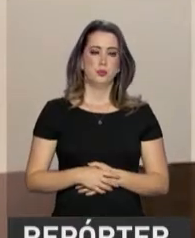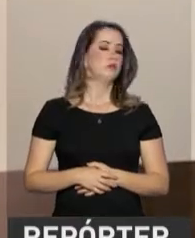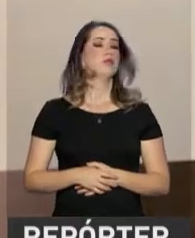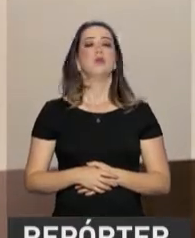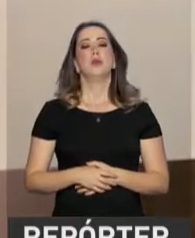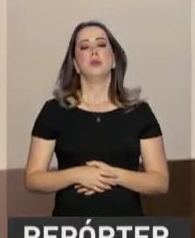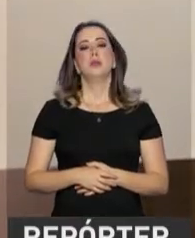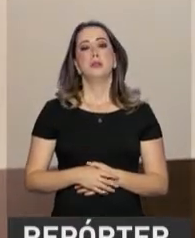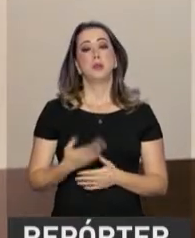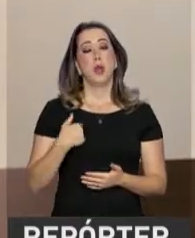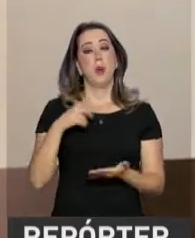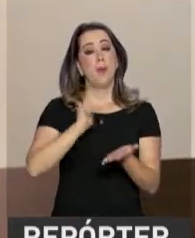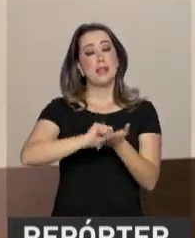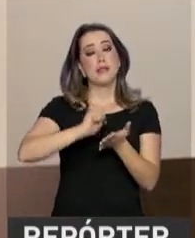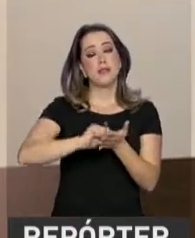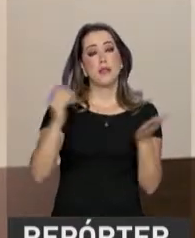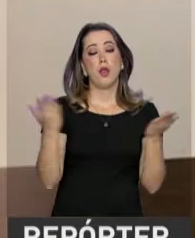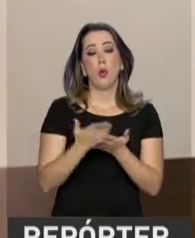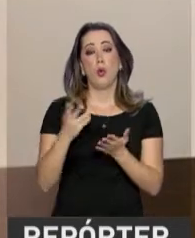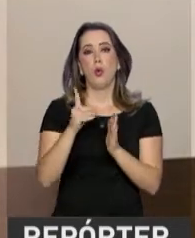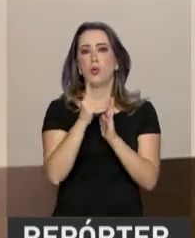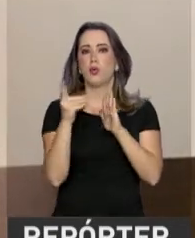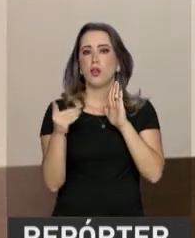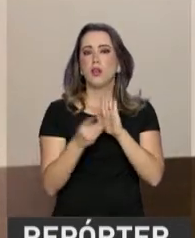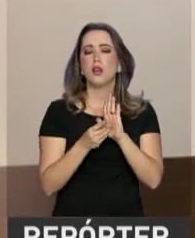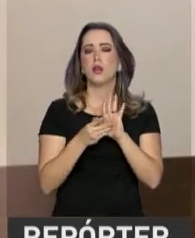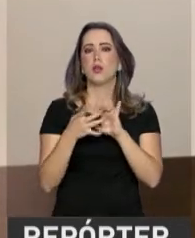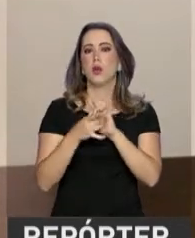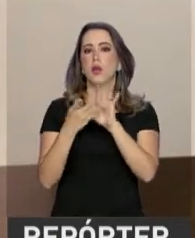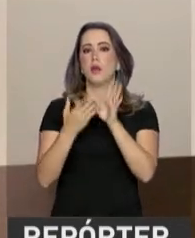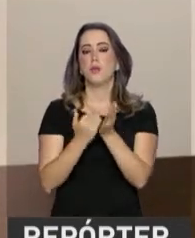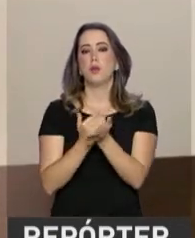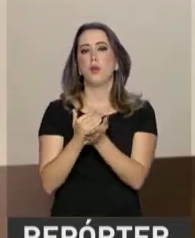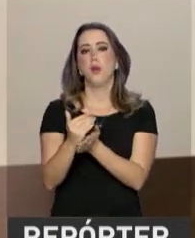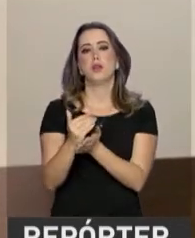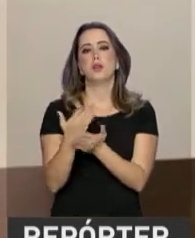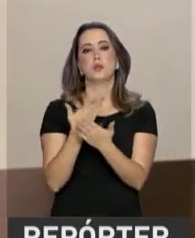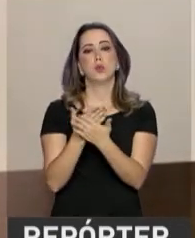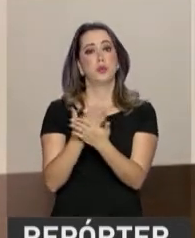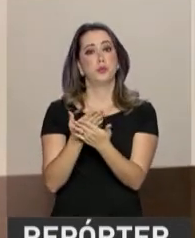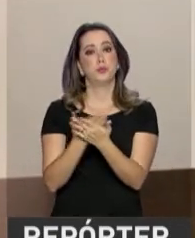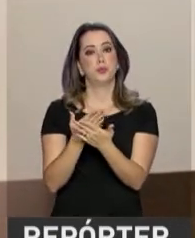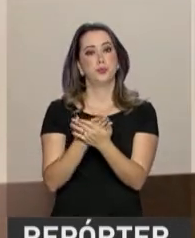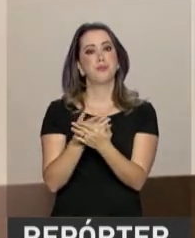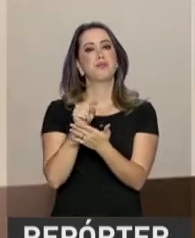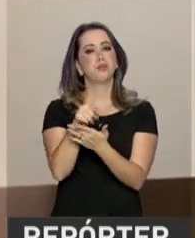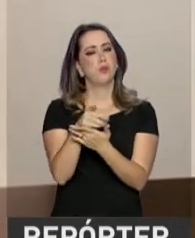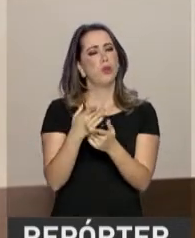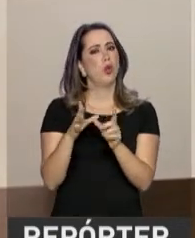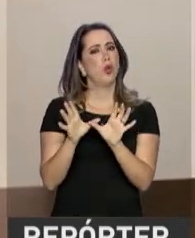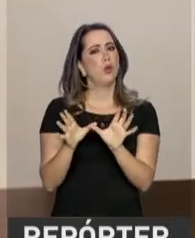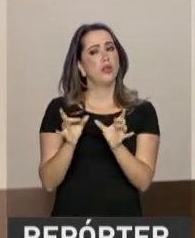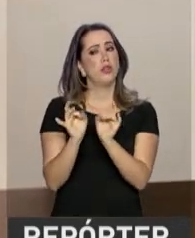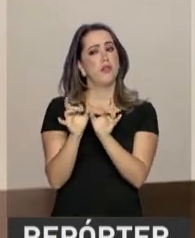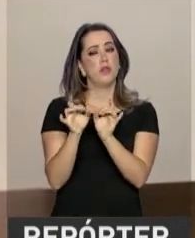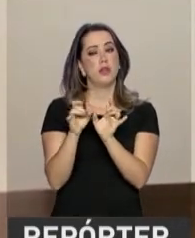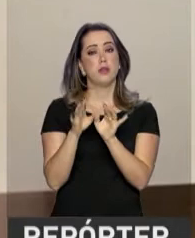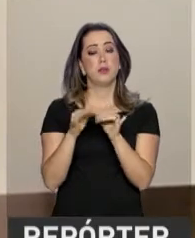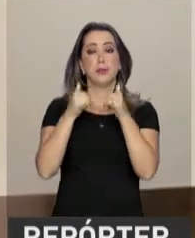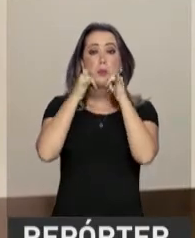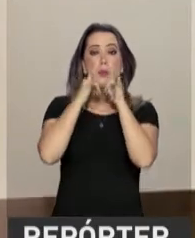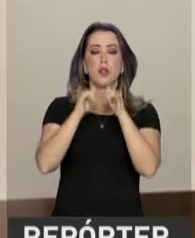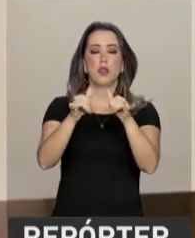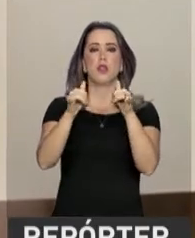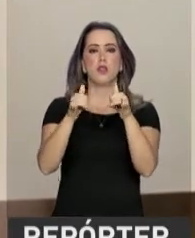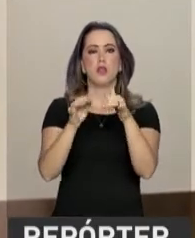Acabei de assinar um decreto que autoriza o início dos estudos para a capitalização da Eletrobras,